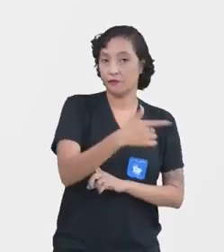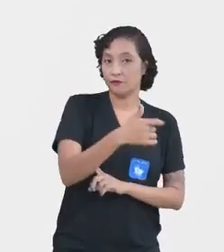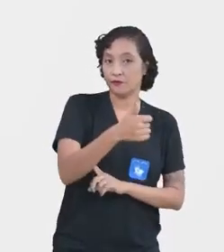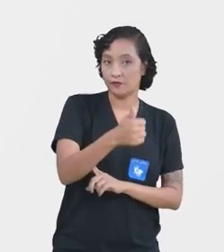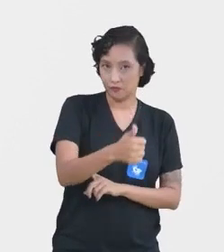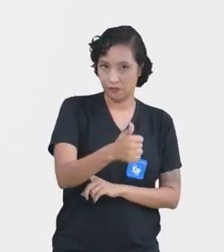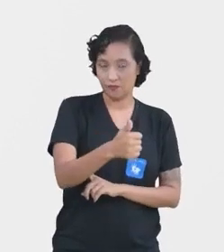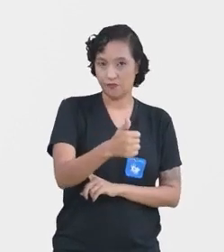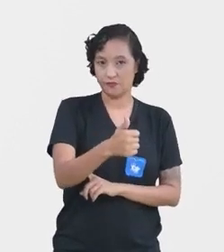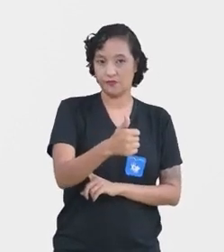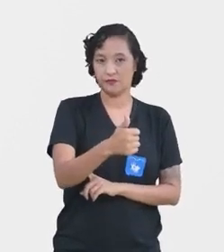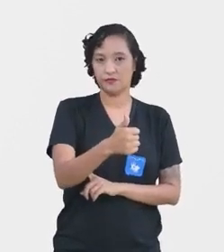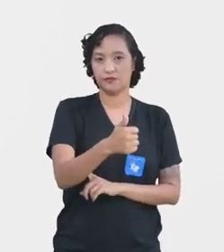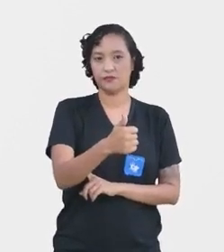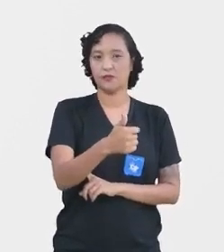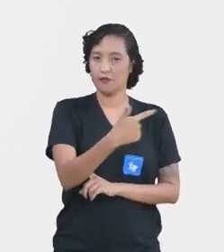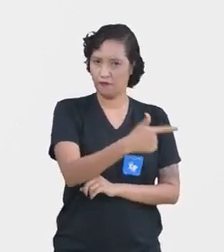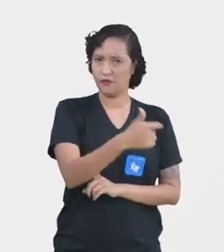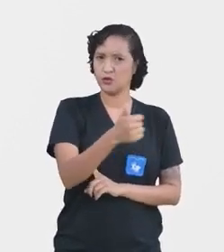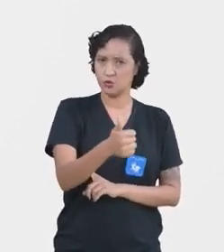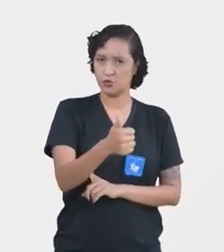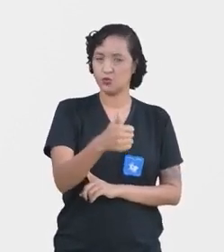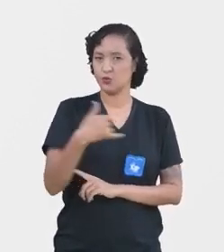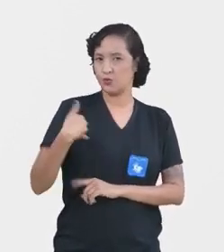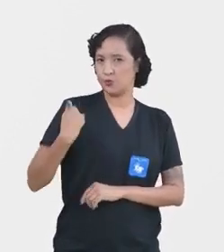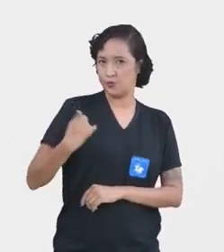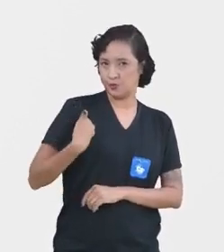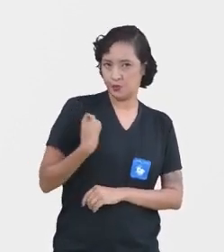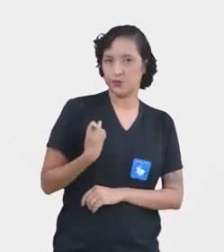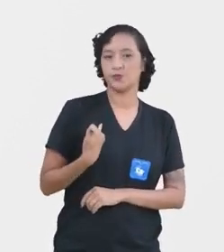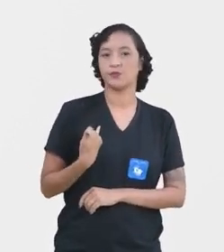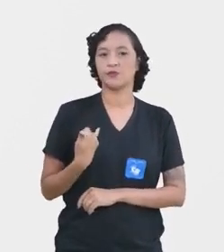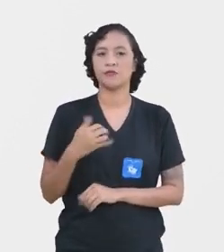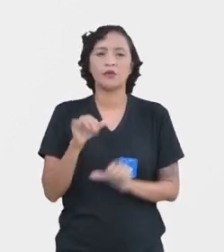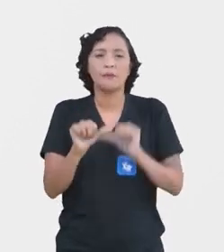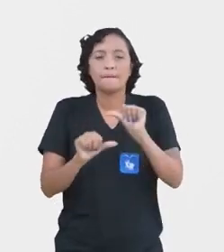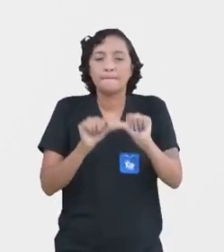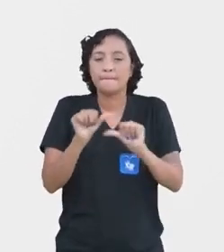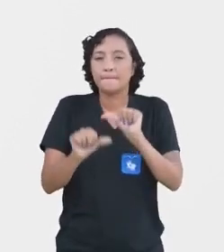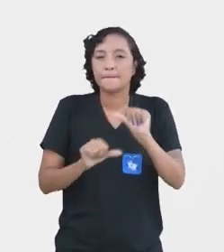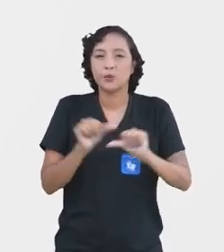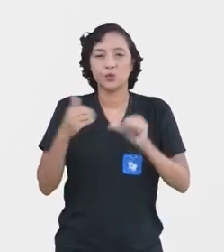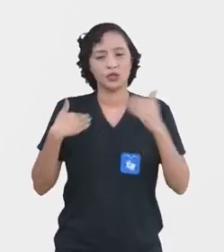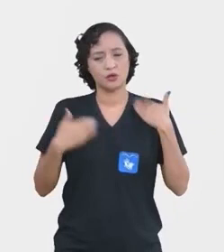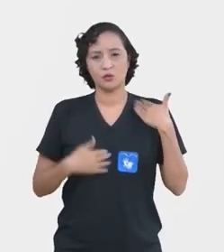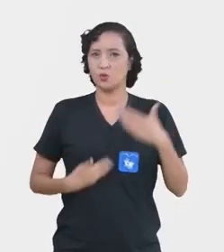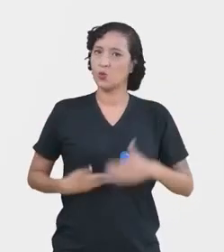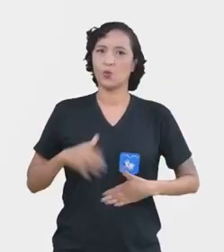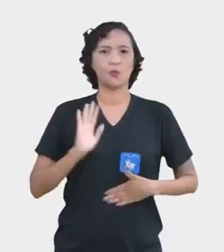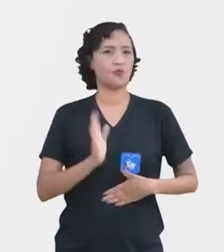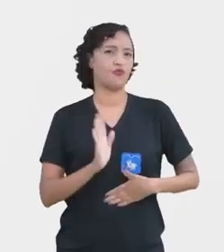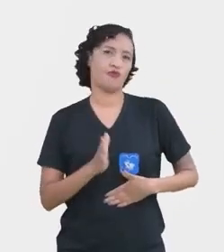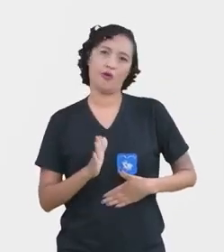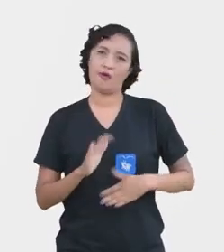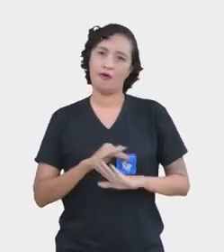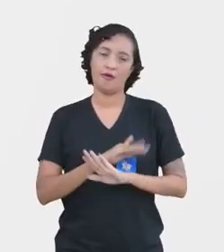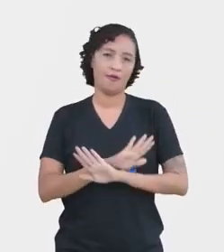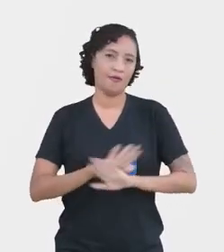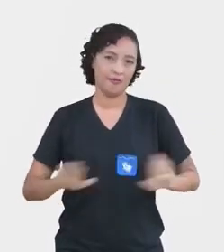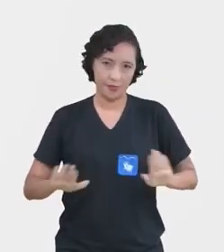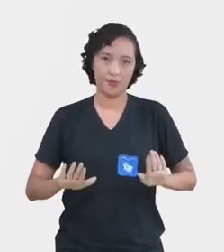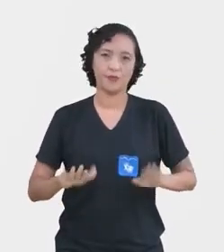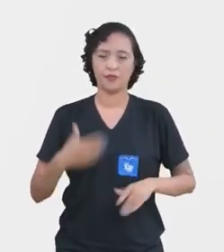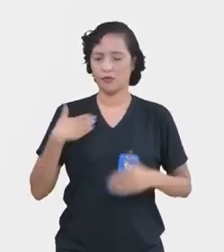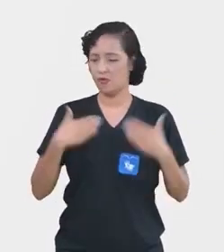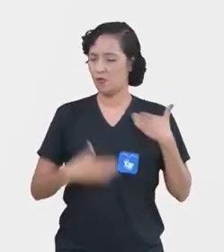Alguns anos de idade, nos 21 anos, aqui as mudanças que ocorrem na adolescência já se estabilizaram, não tem muito mais o